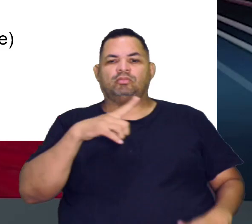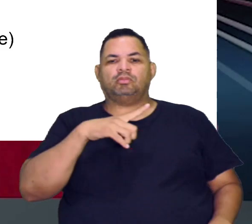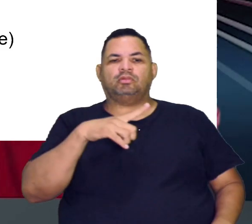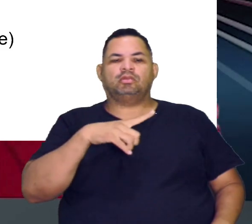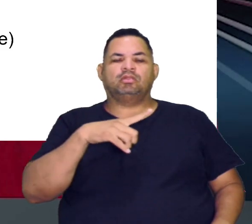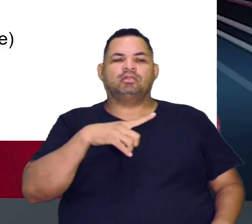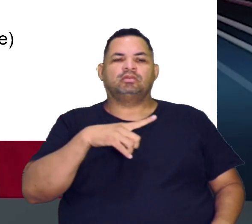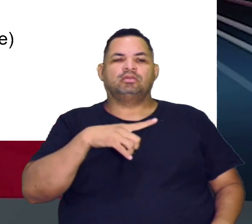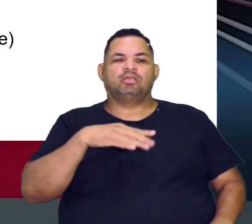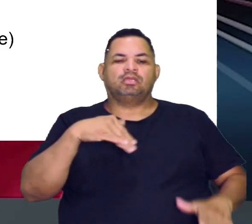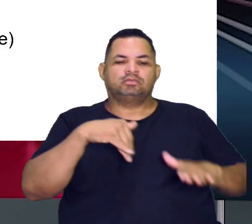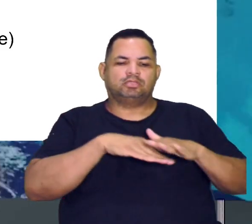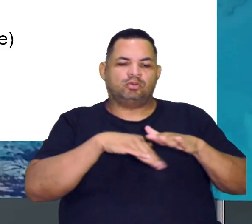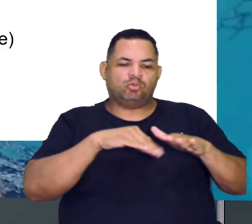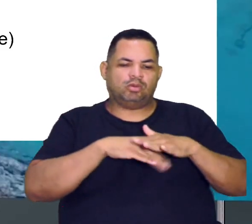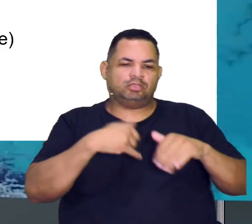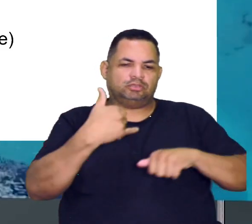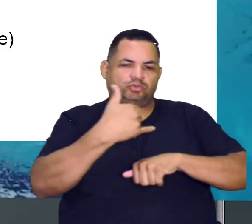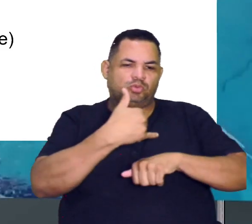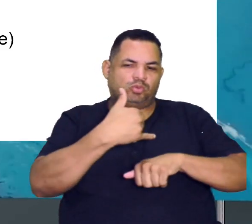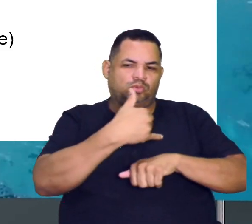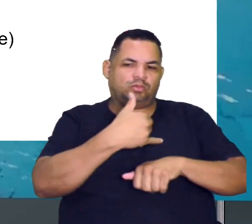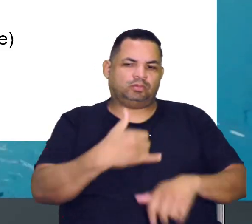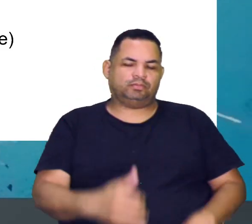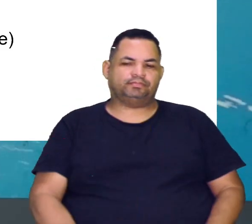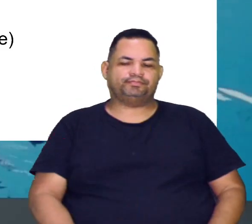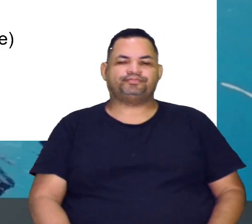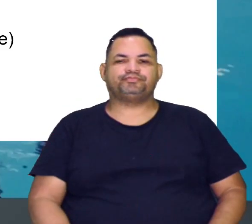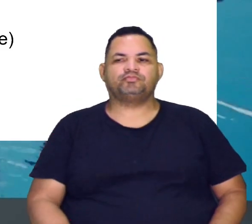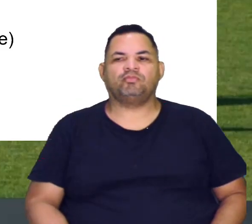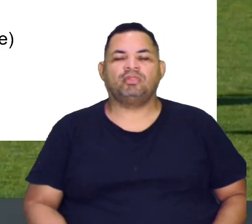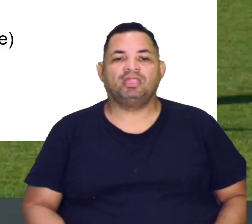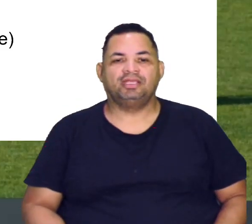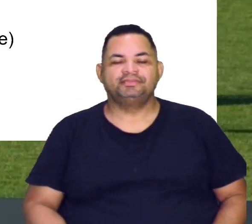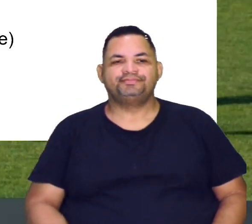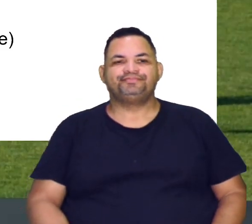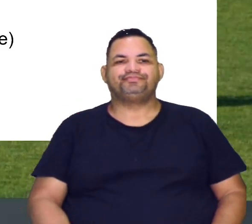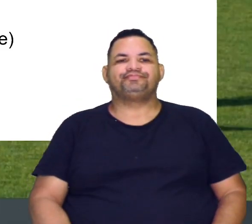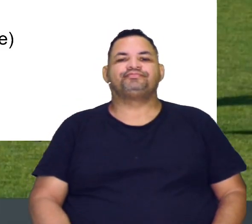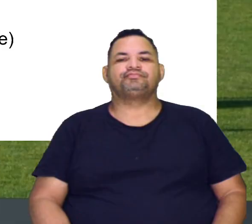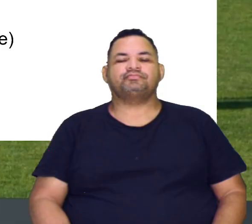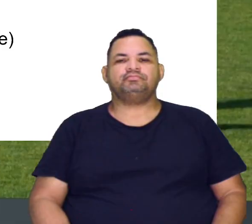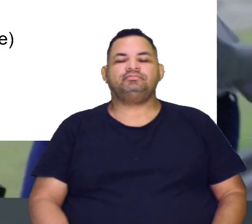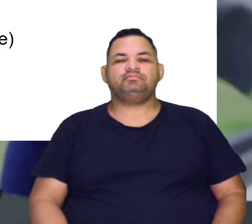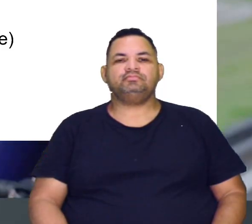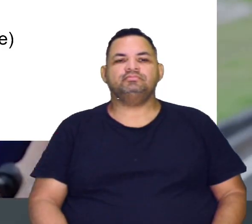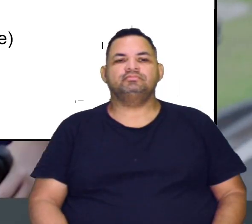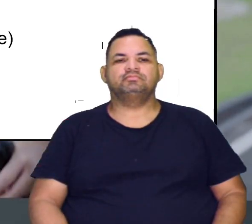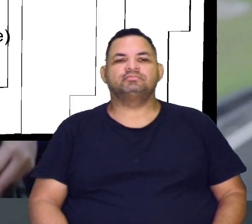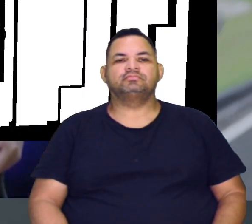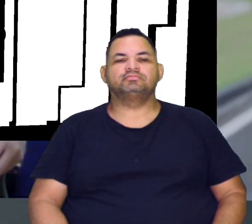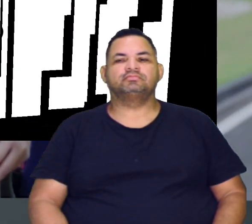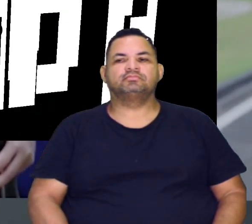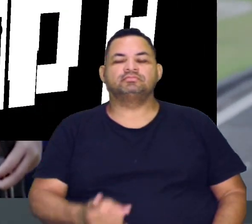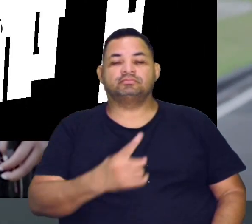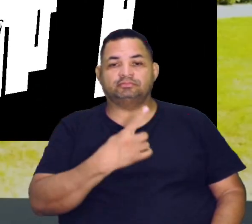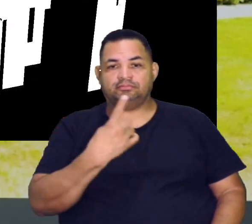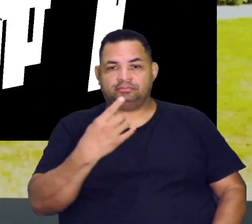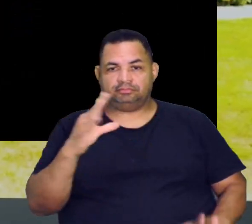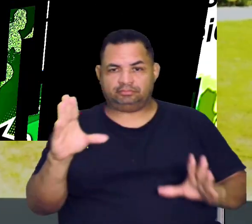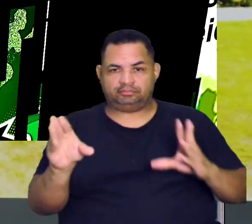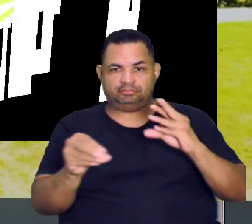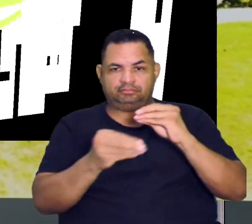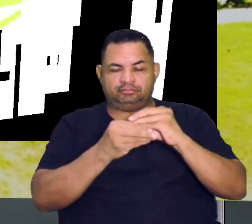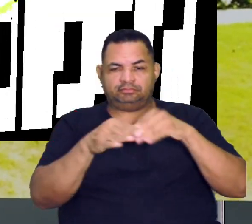de gordura, certo? Então fica aí a atenção, já faz esse desenho esquemático aí. E aí, para a gente complementar essa